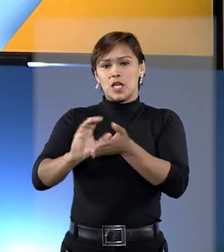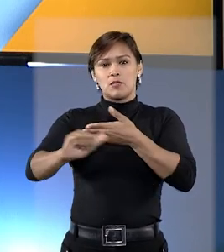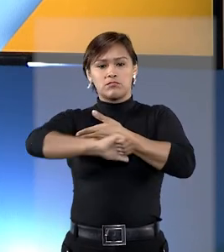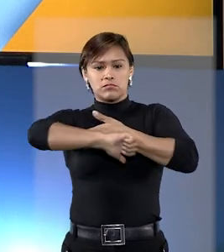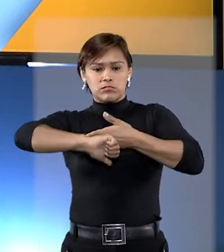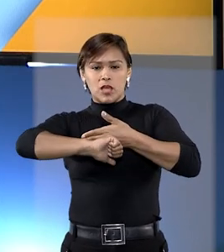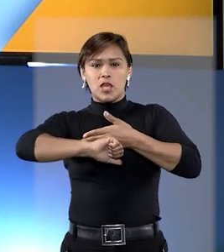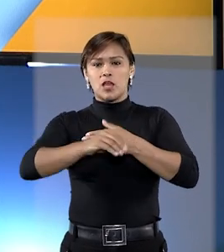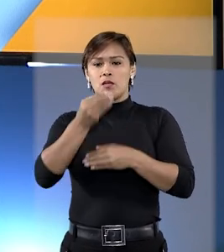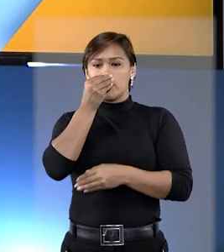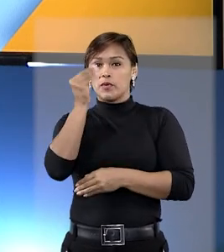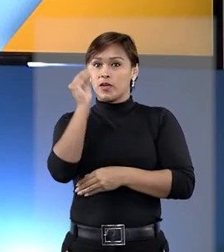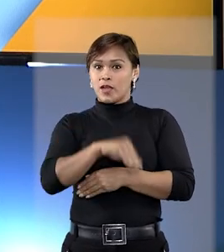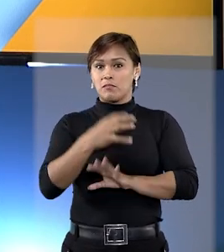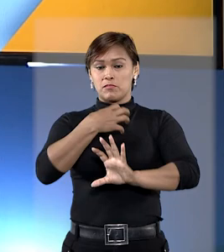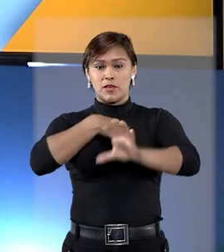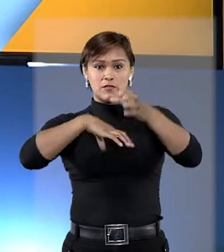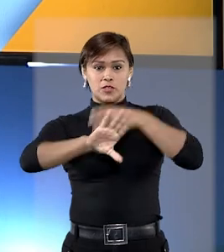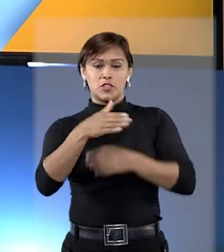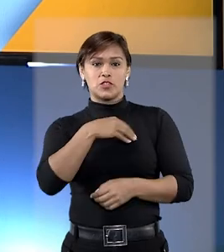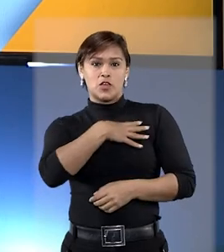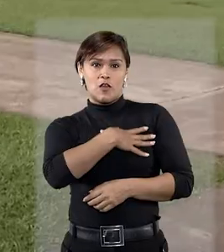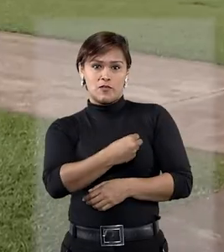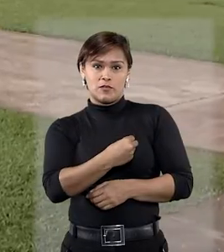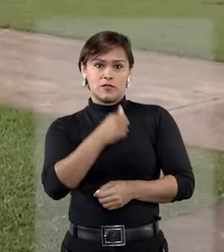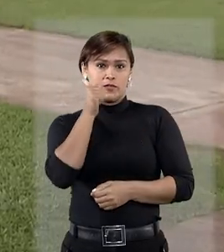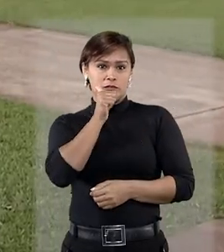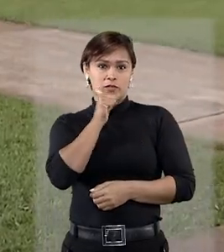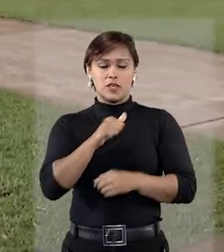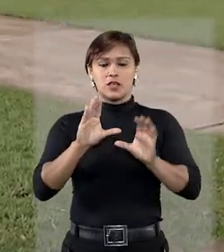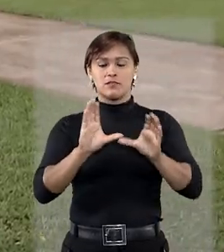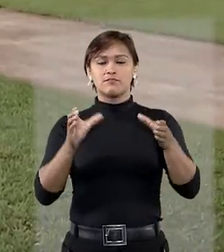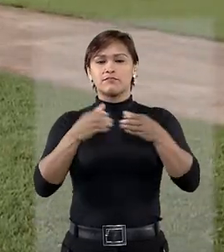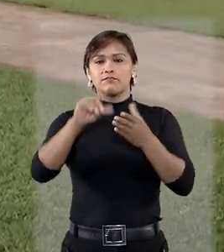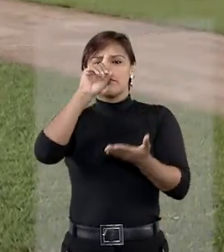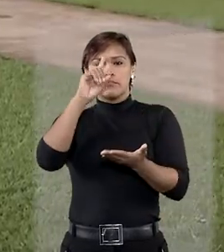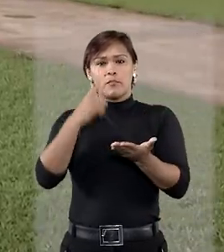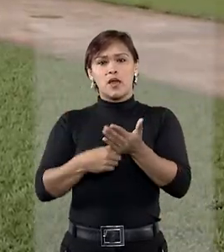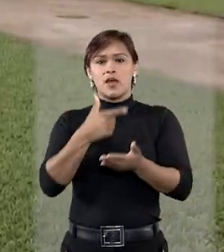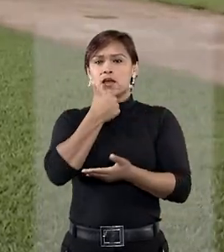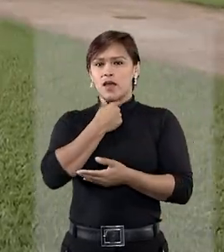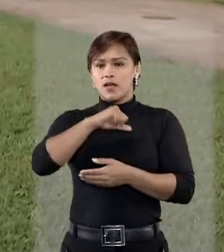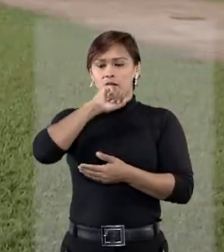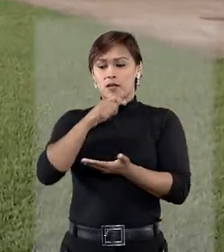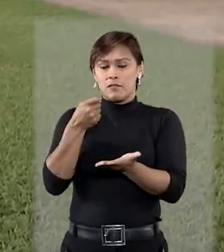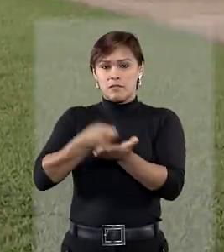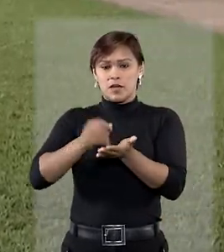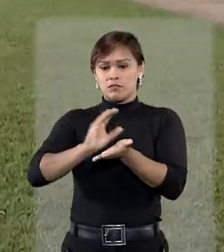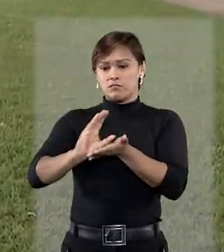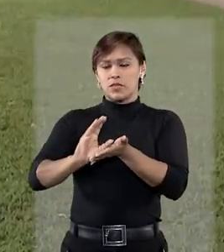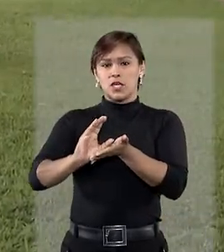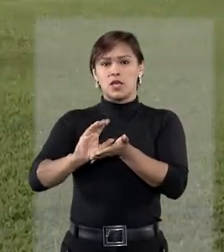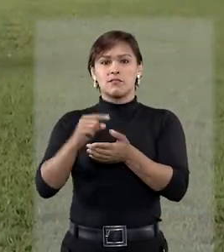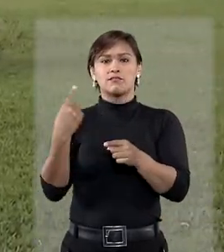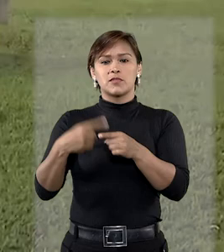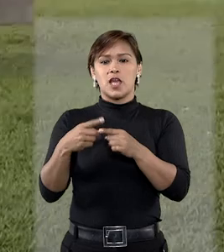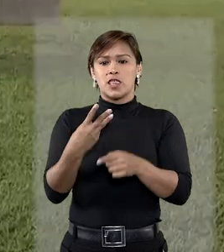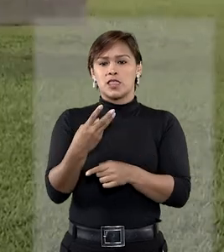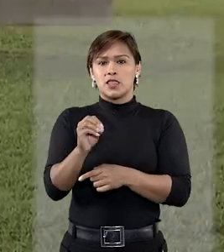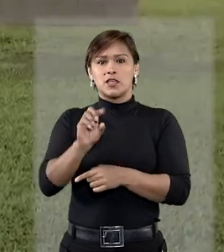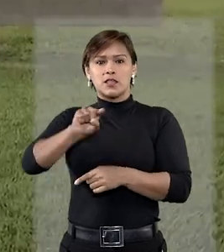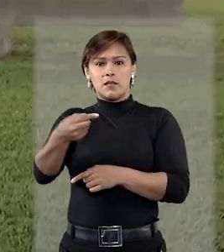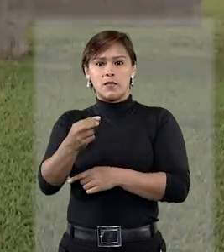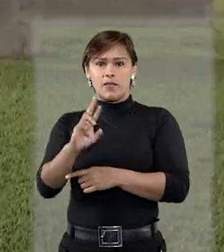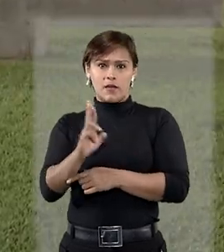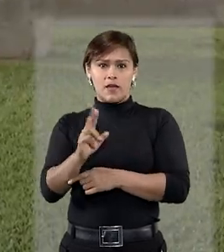danos morais por abandono afetivo da filha. O colegiado determinou que o pai pague indenização por danos morais de 30 mil